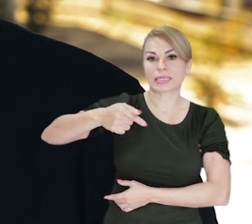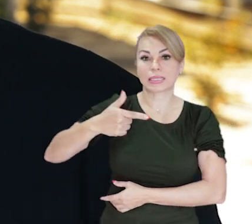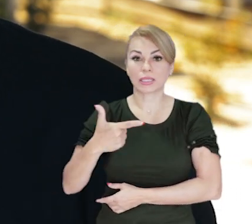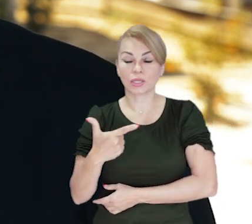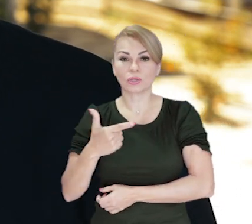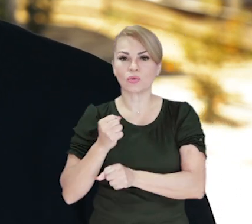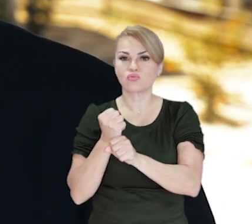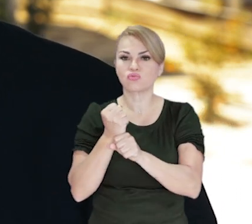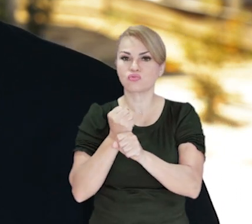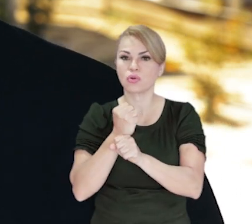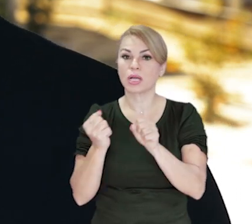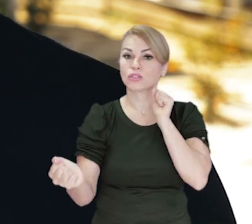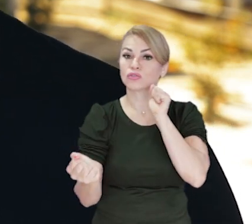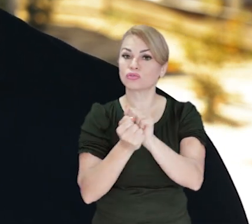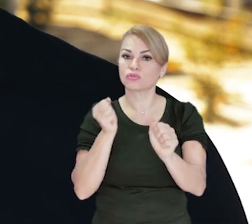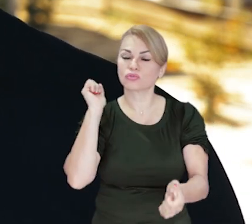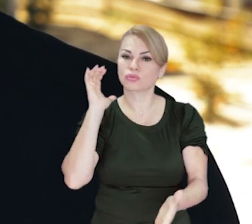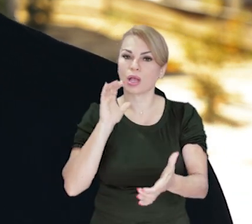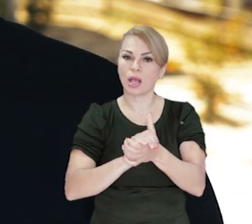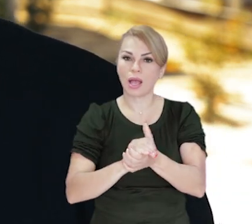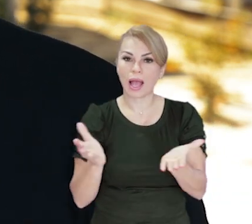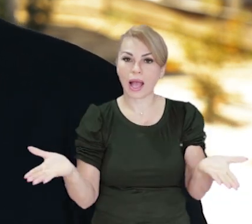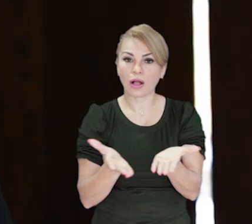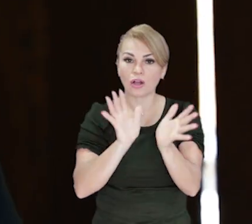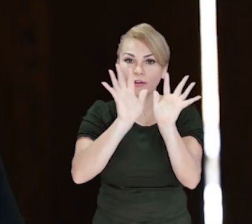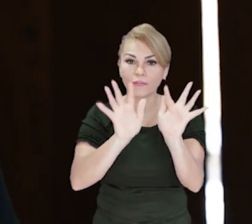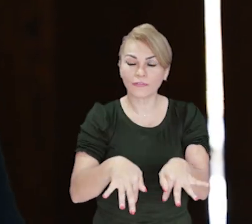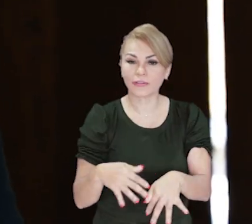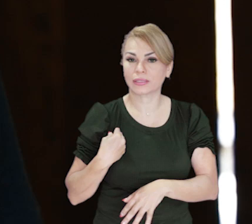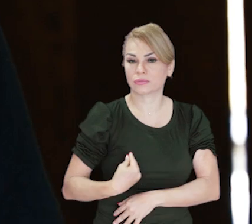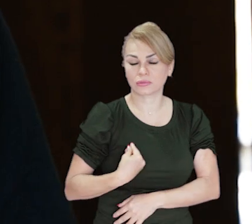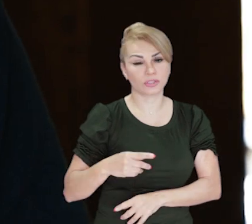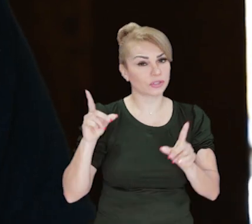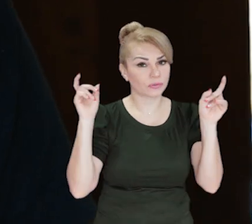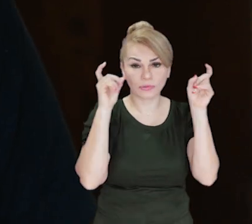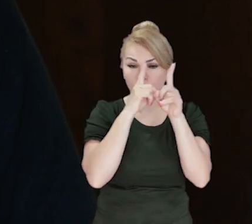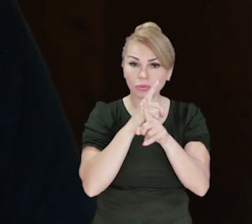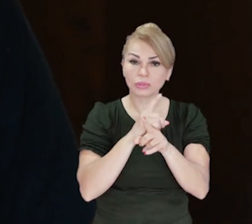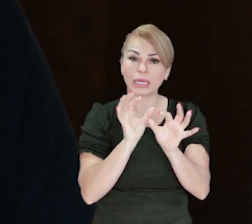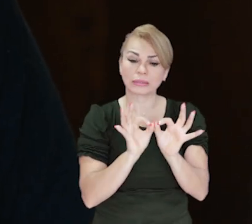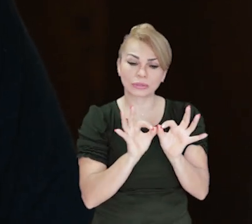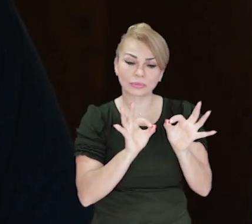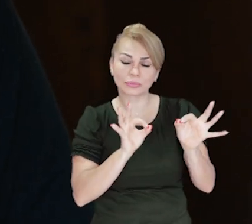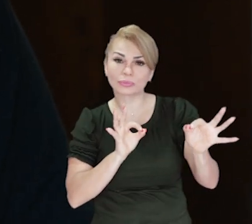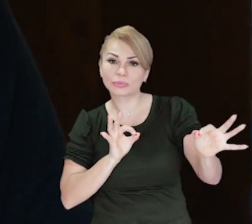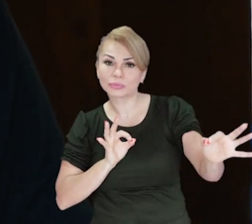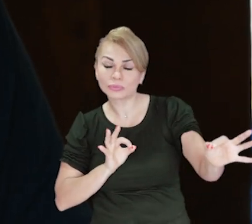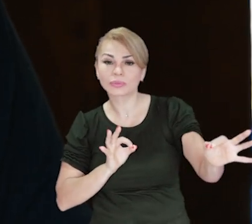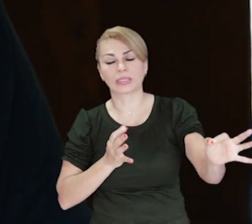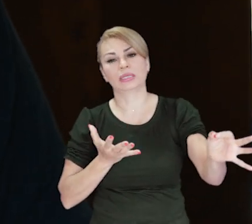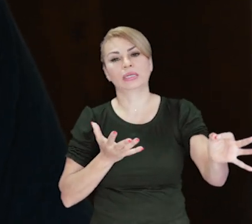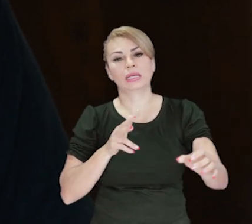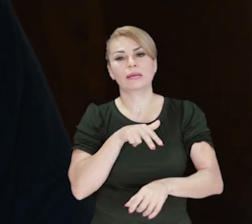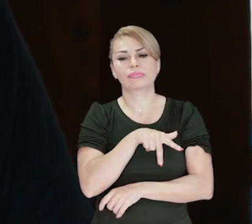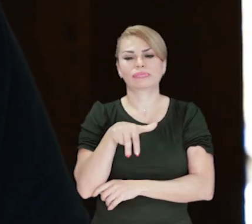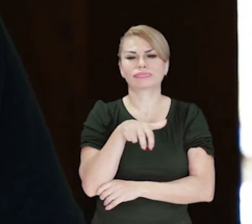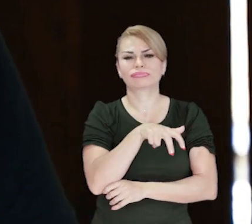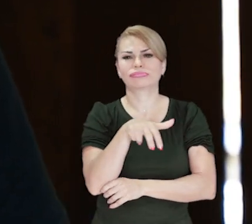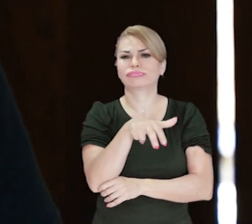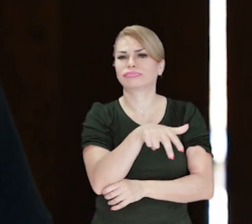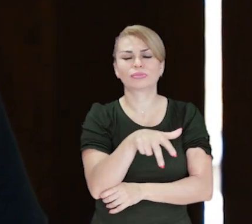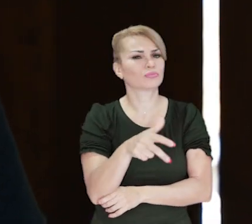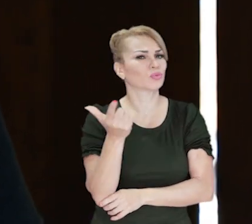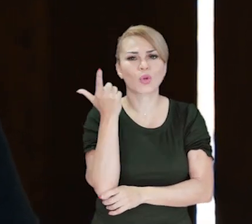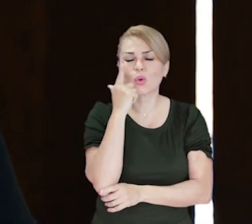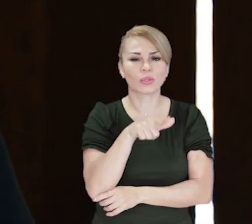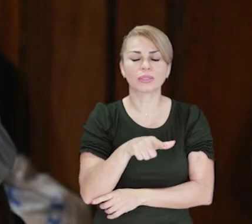no final da vida, eles têm dificuldade de locomoção. A senhora, ela tem um problema na visão, então ela não enxerga